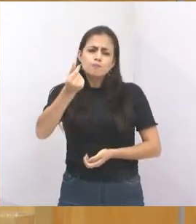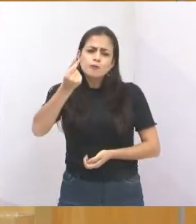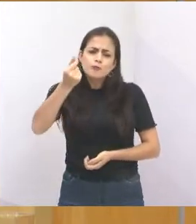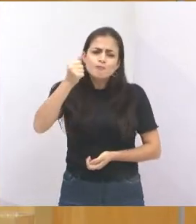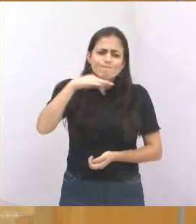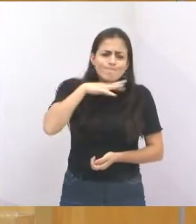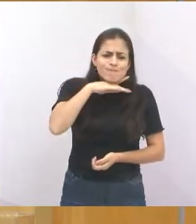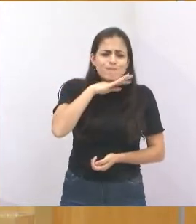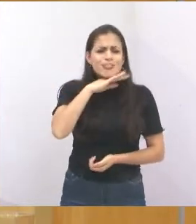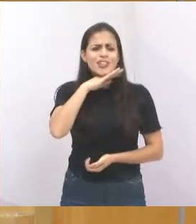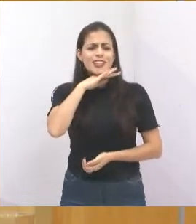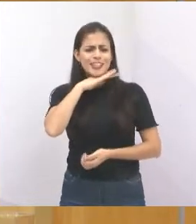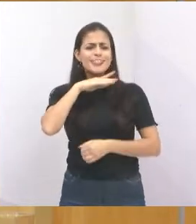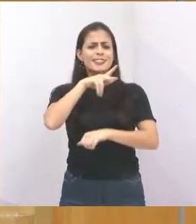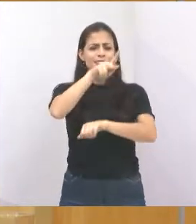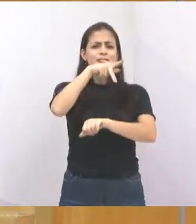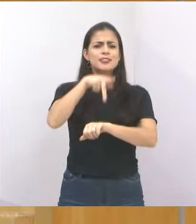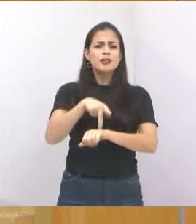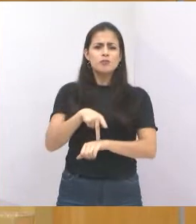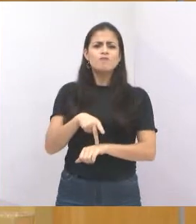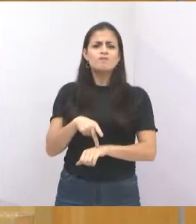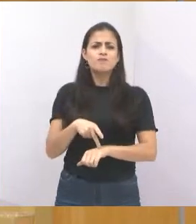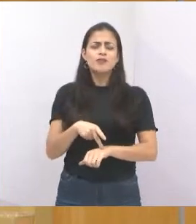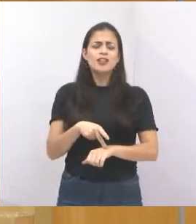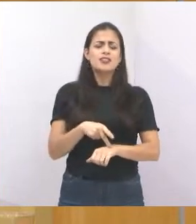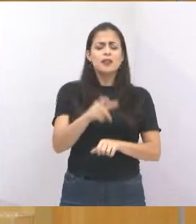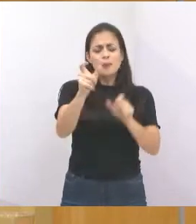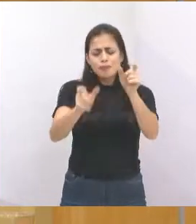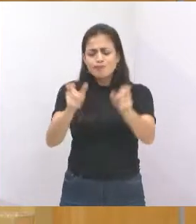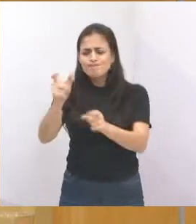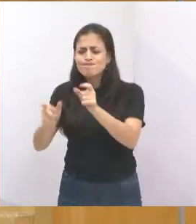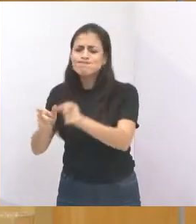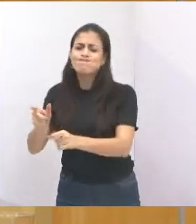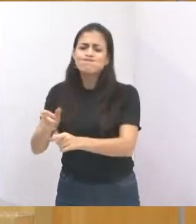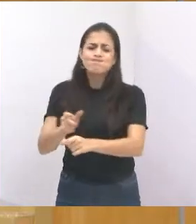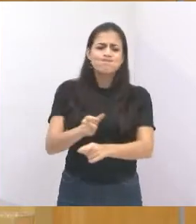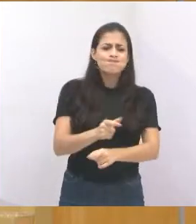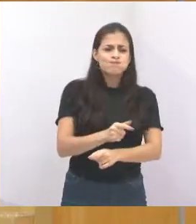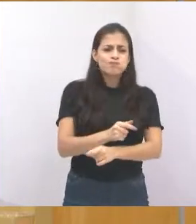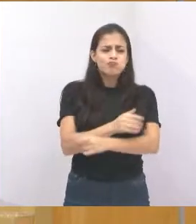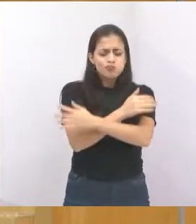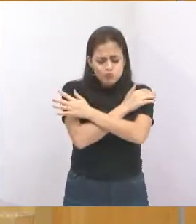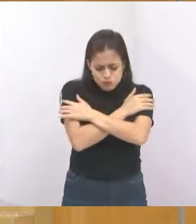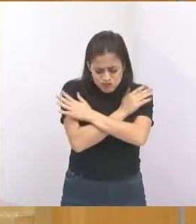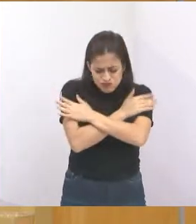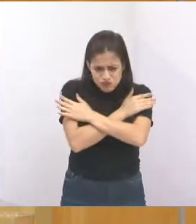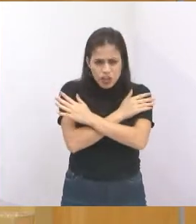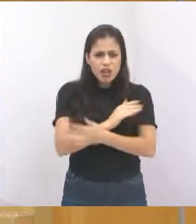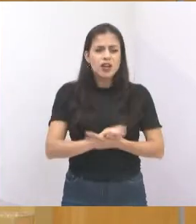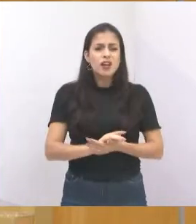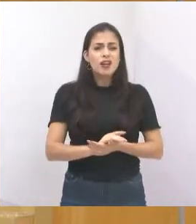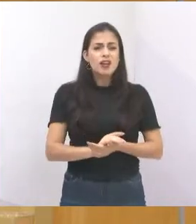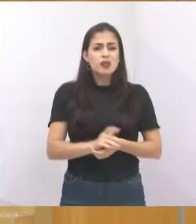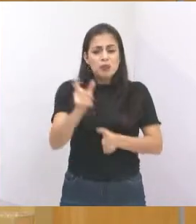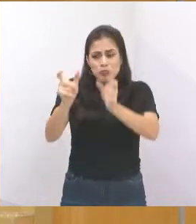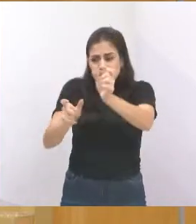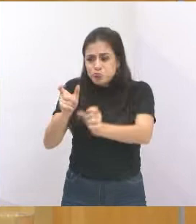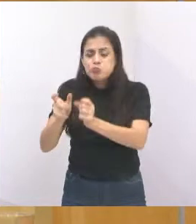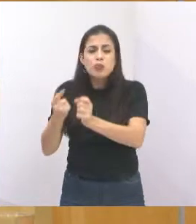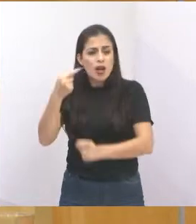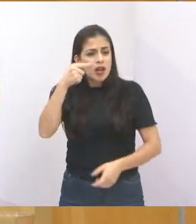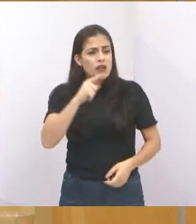país ao número de desempregados muitas pessoas estavam indo aos finais de semana na porta dos leves